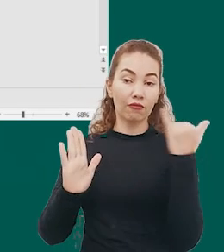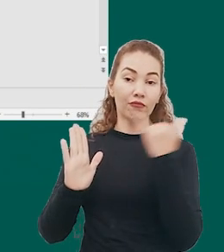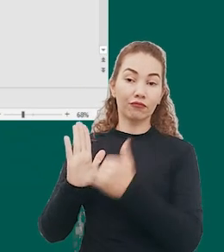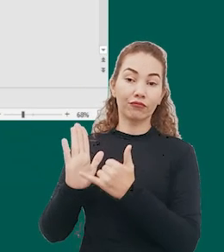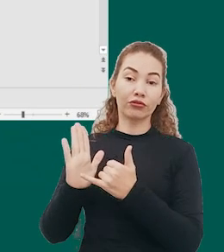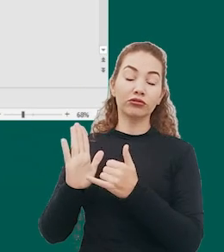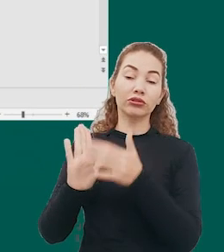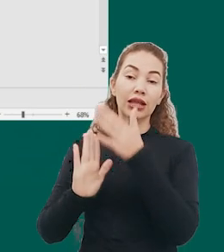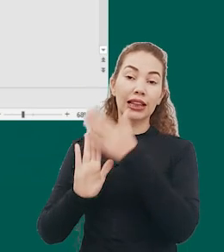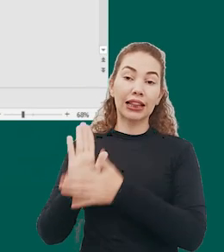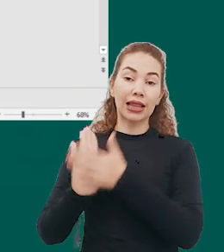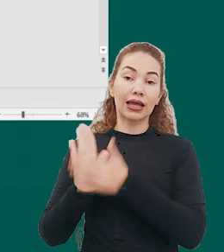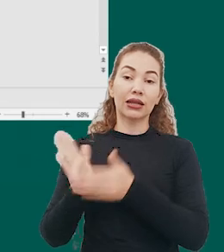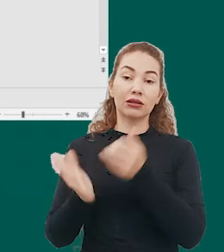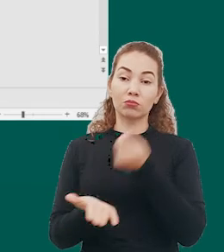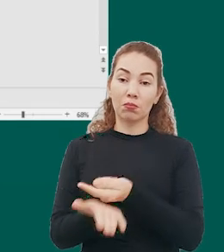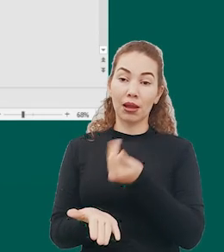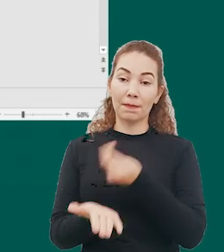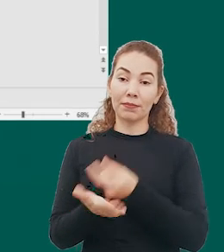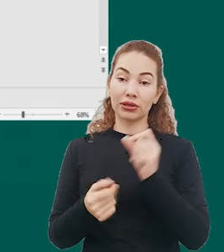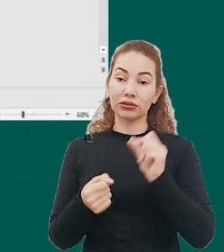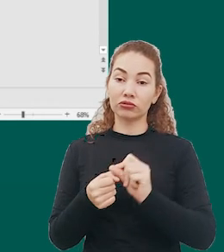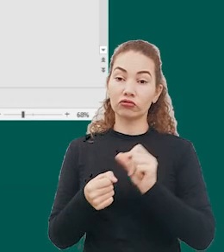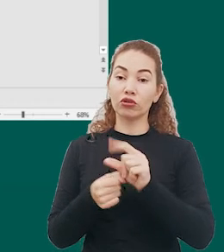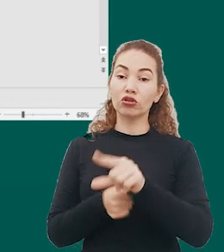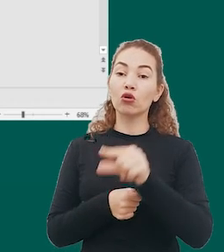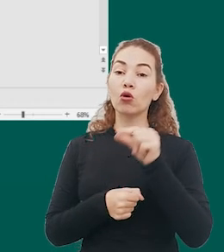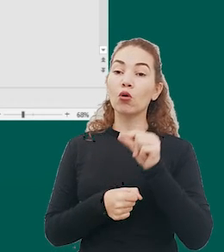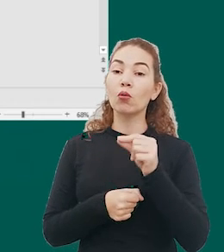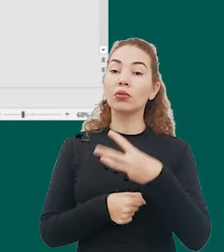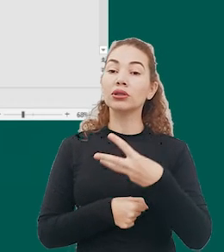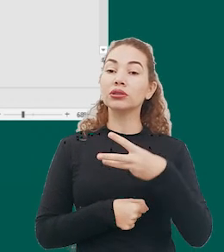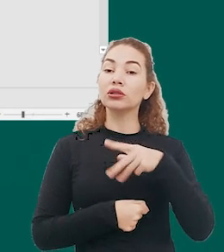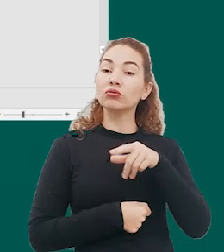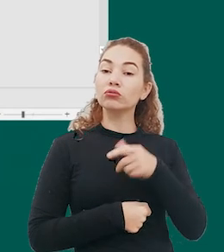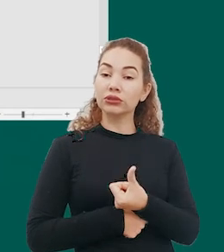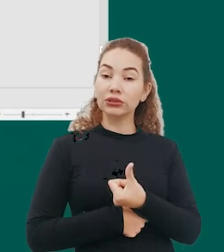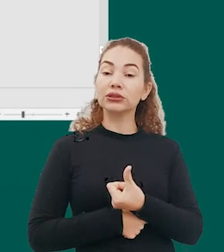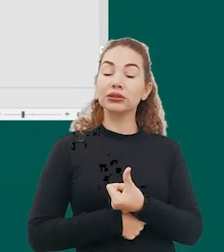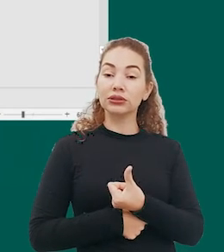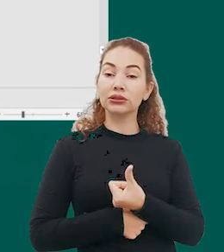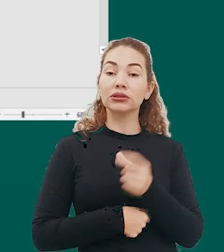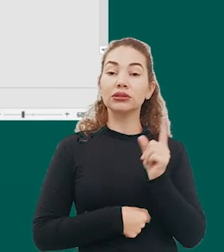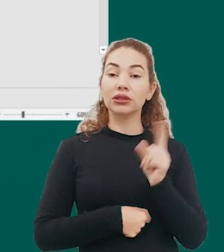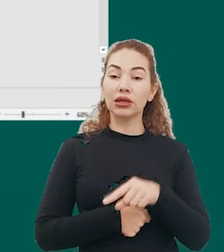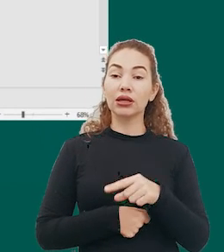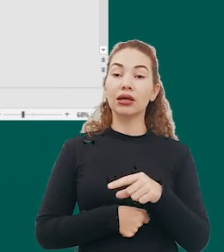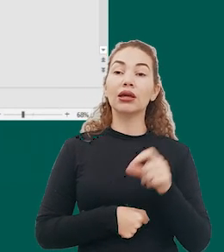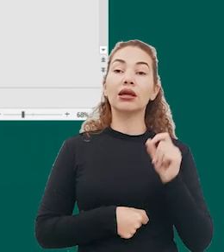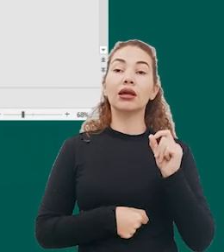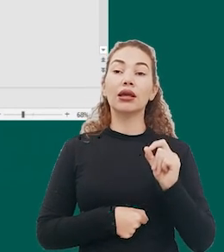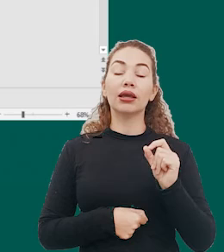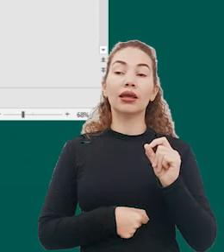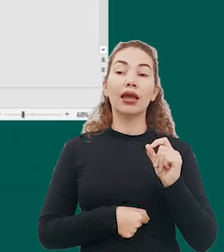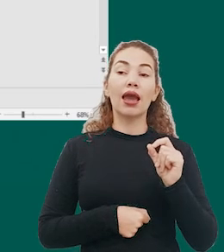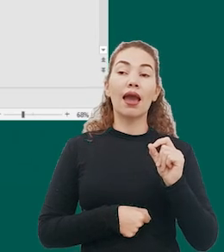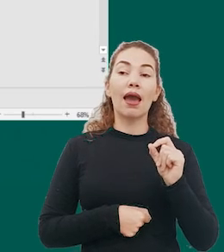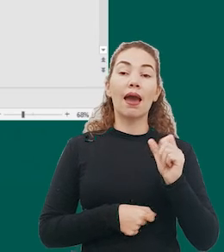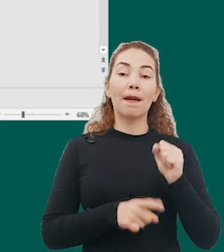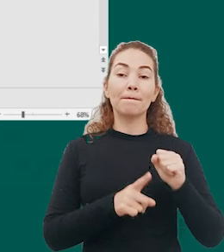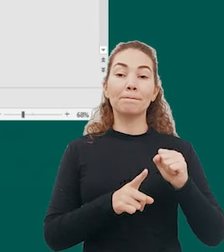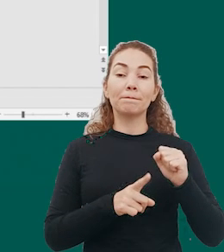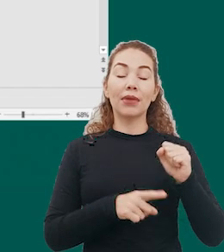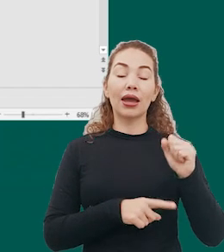de pagamentos efetuados com a opção 36, que é a previdência complementar,